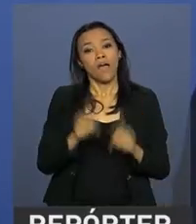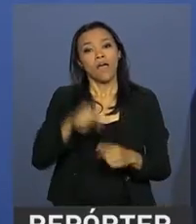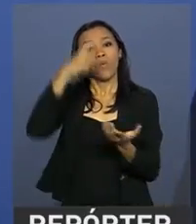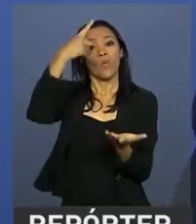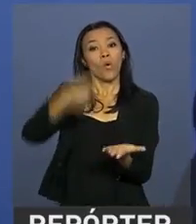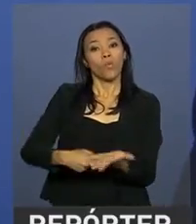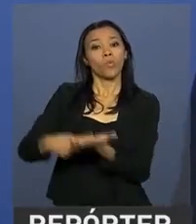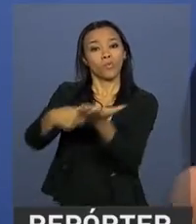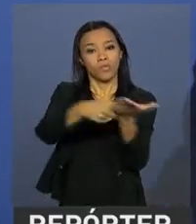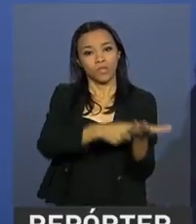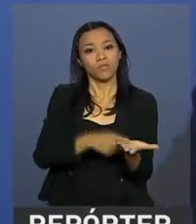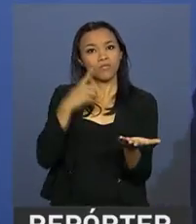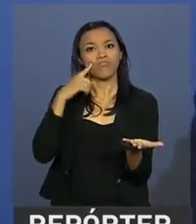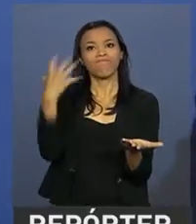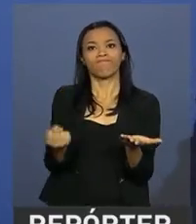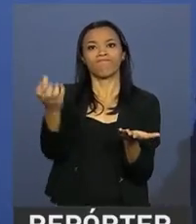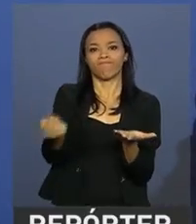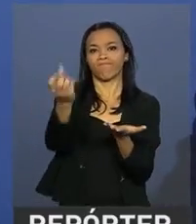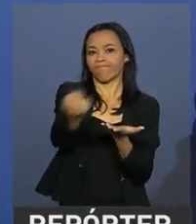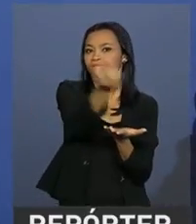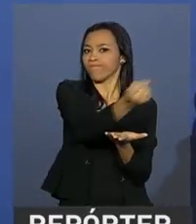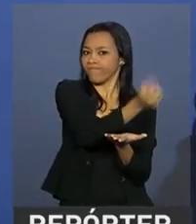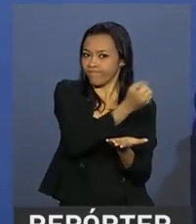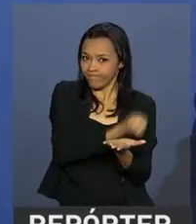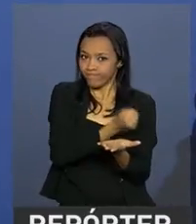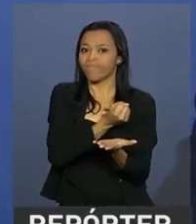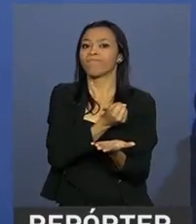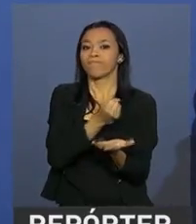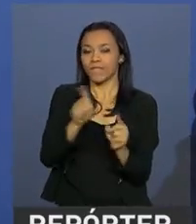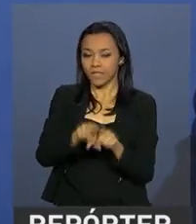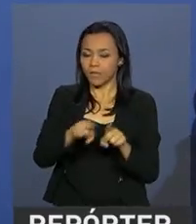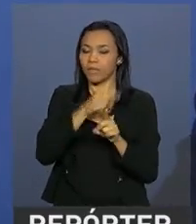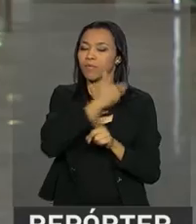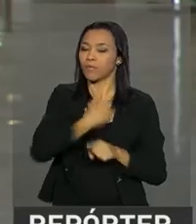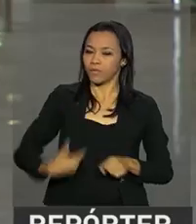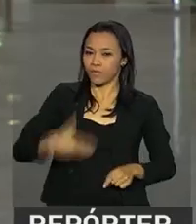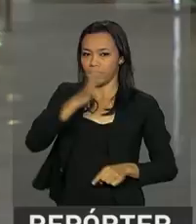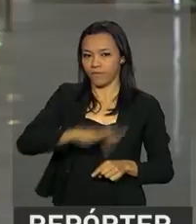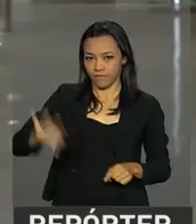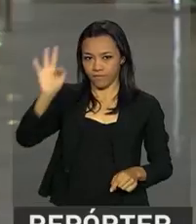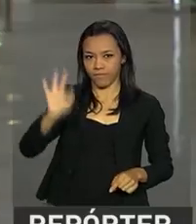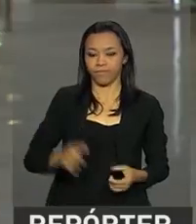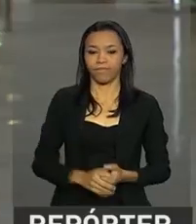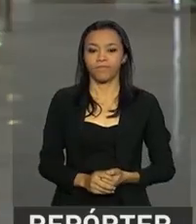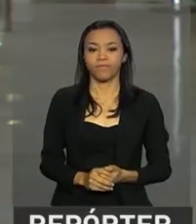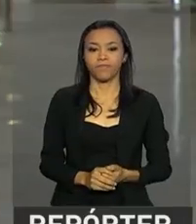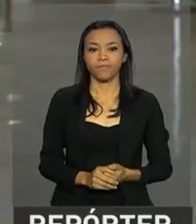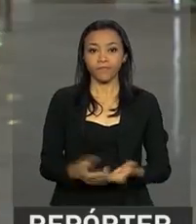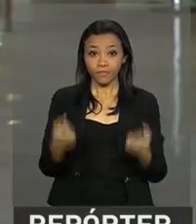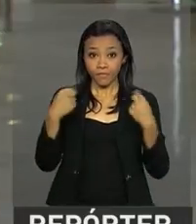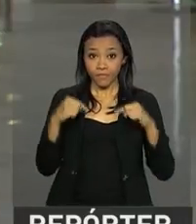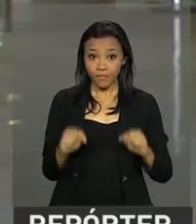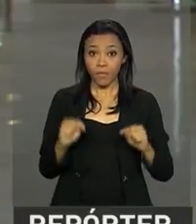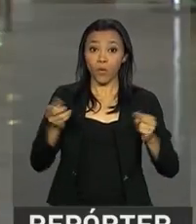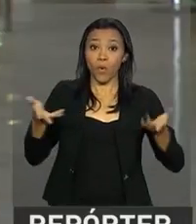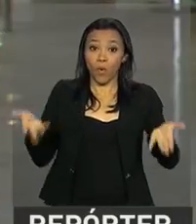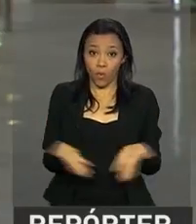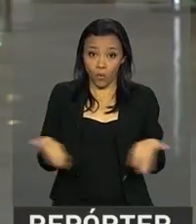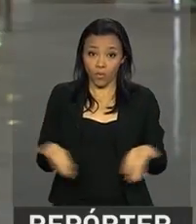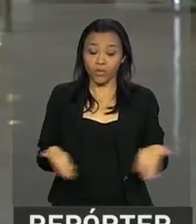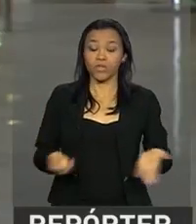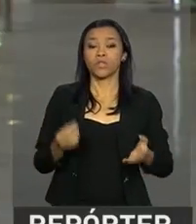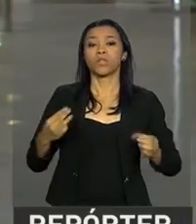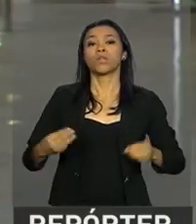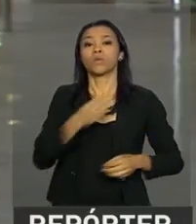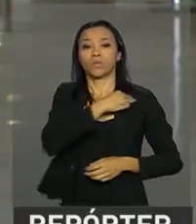por todos os governadores e pelo governo federal. E hoje o ministro da Fazenda, Henrique